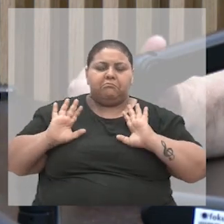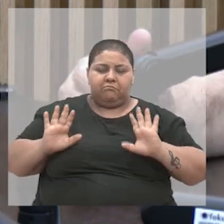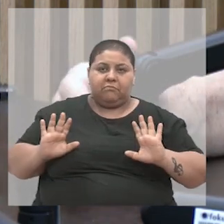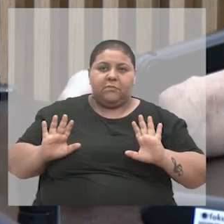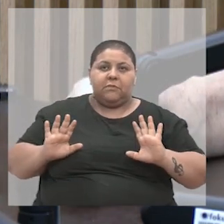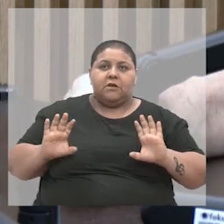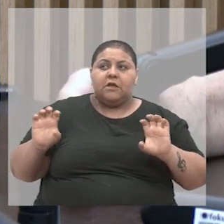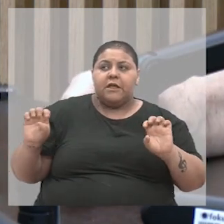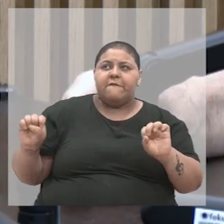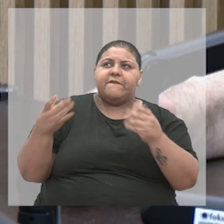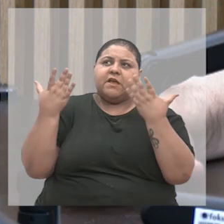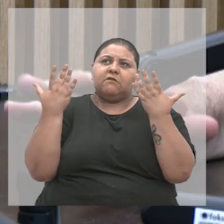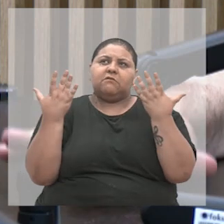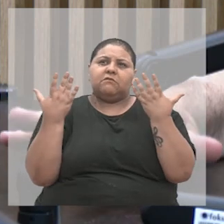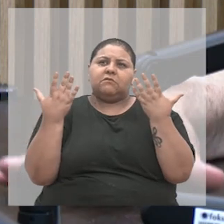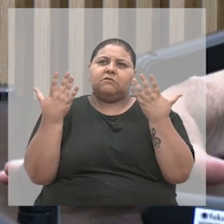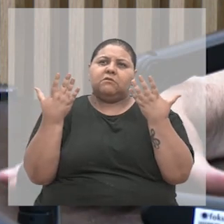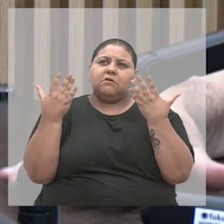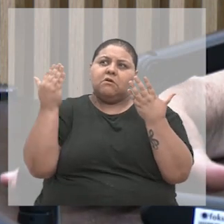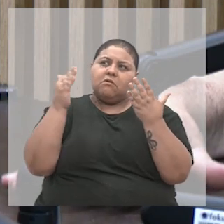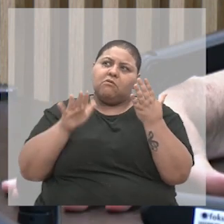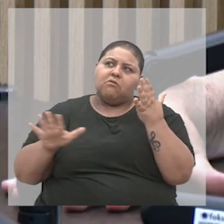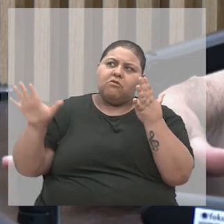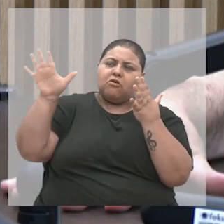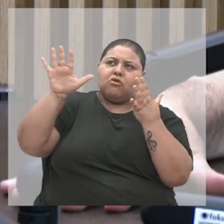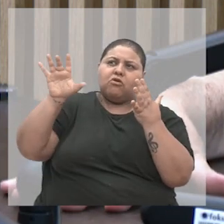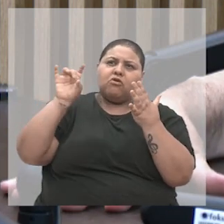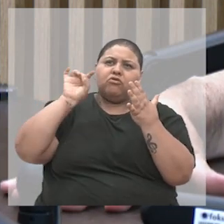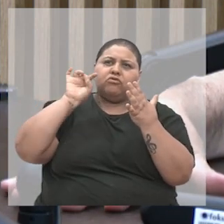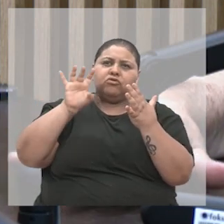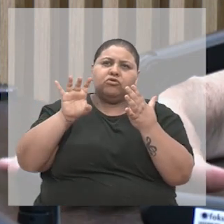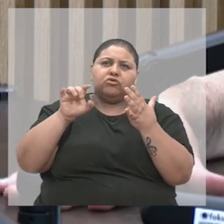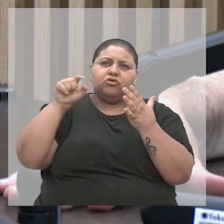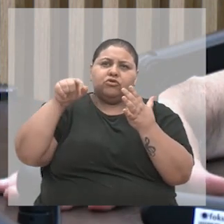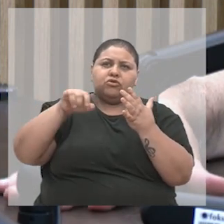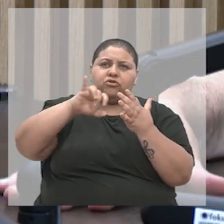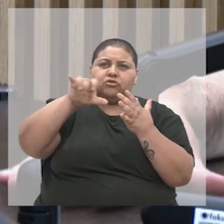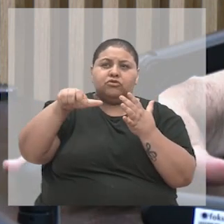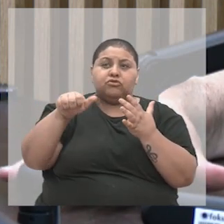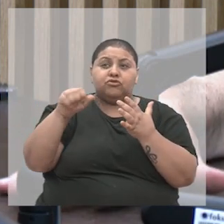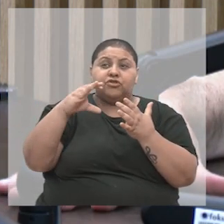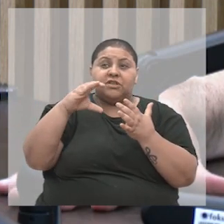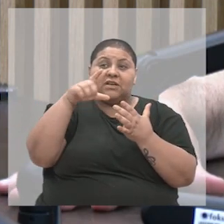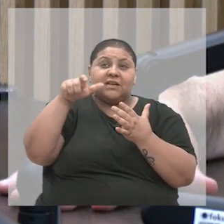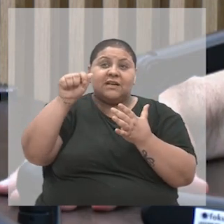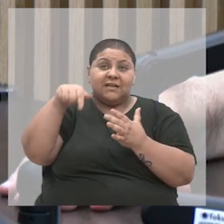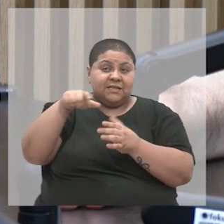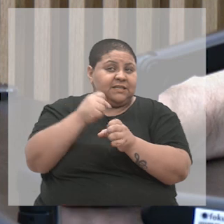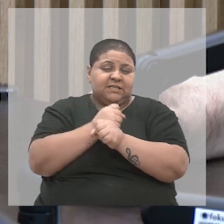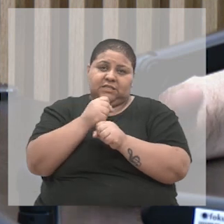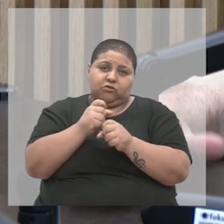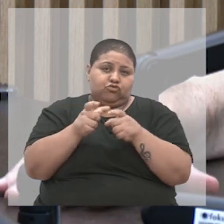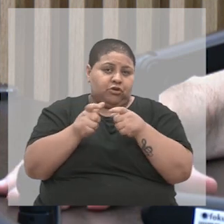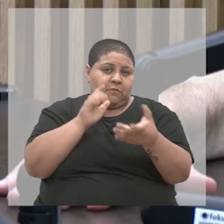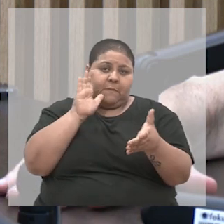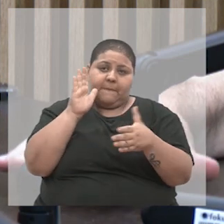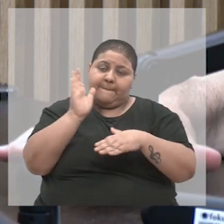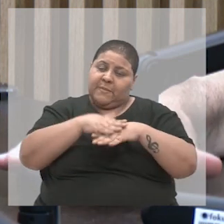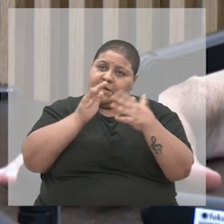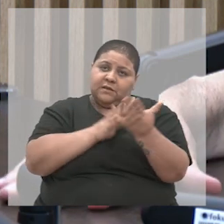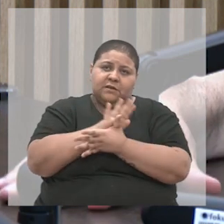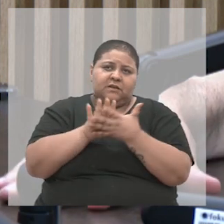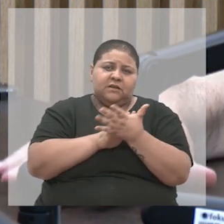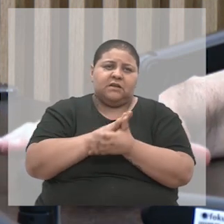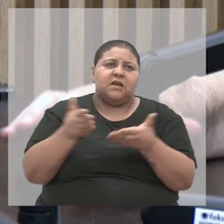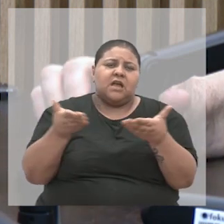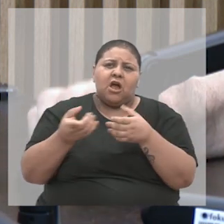evento mesmo a nível nacional, a gente só jogou o Arujá Cup este ano. Mais nada. Não jogamos mais nada. Agora está